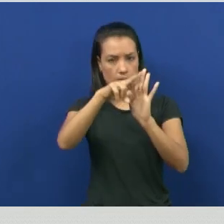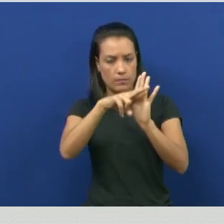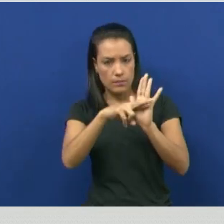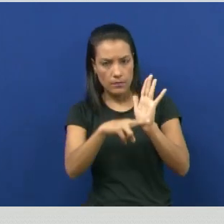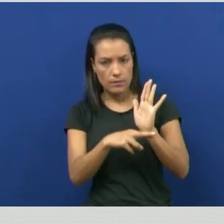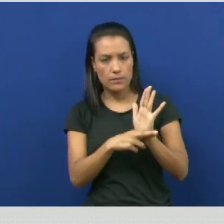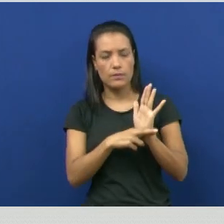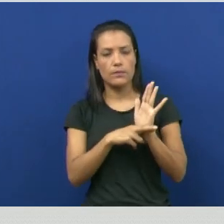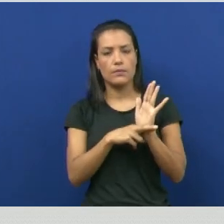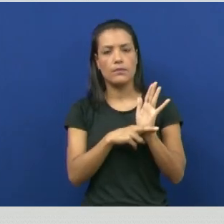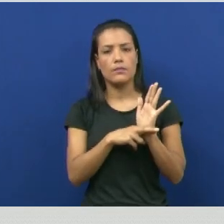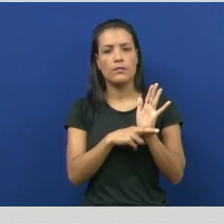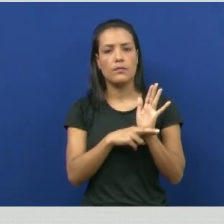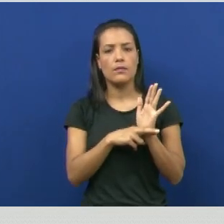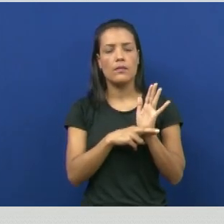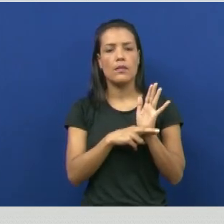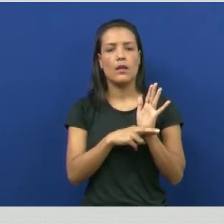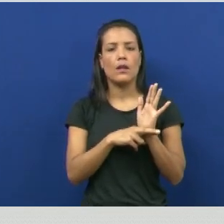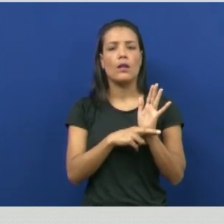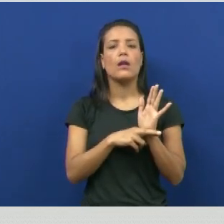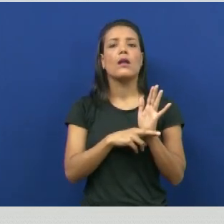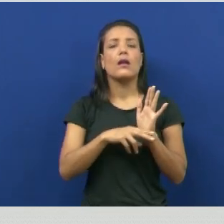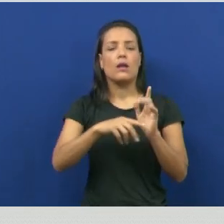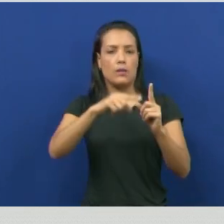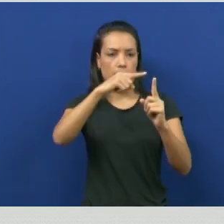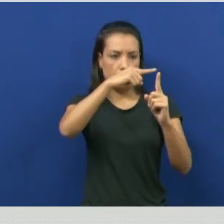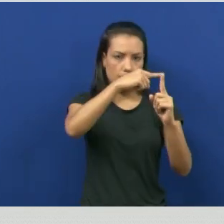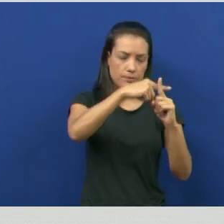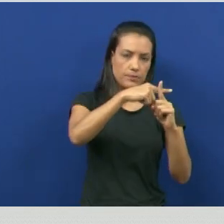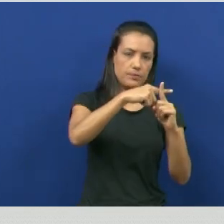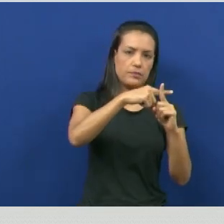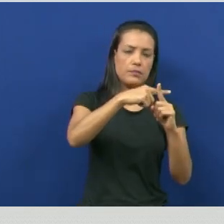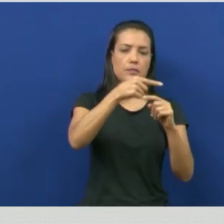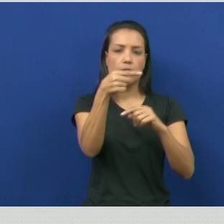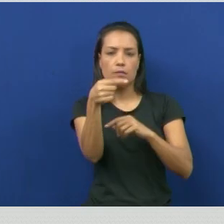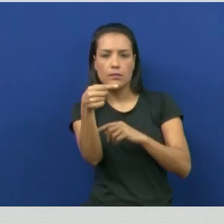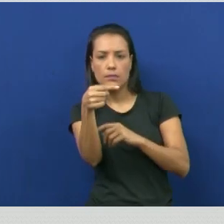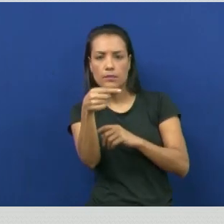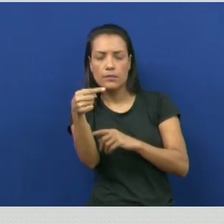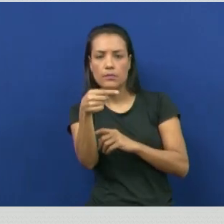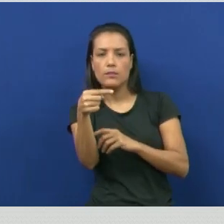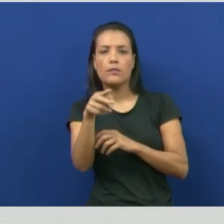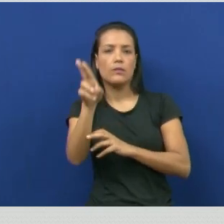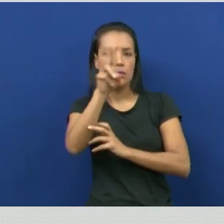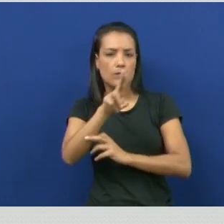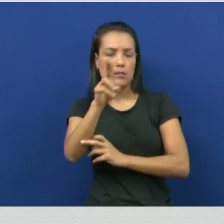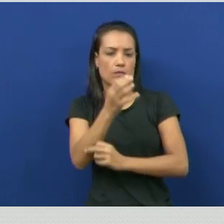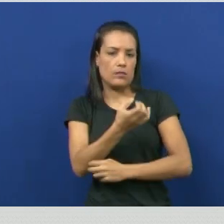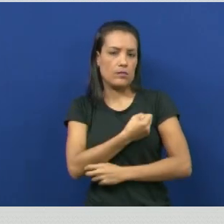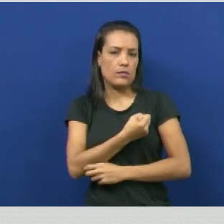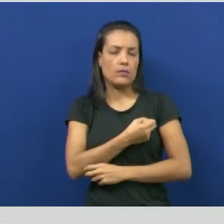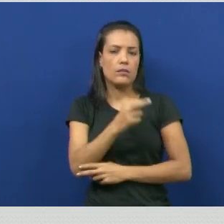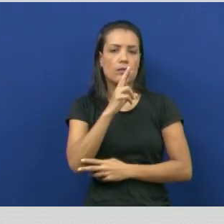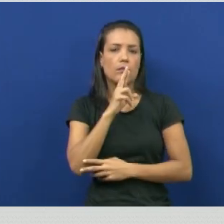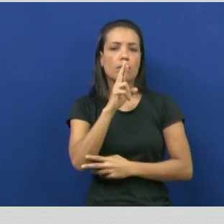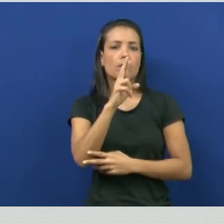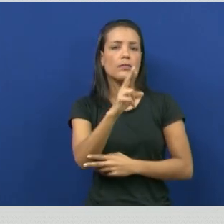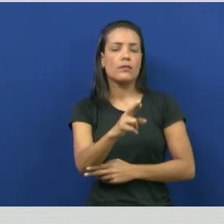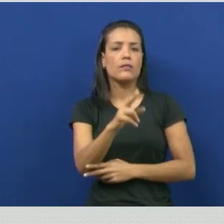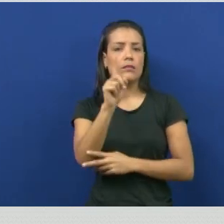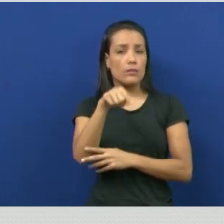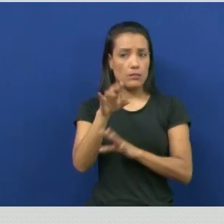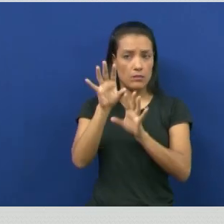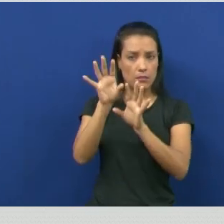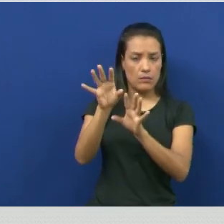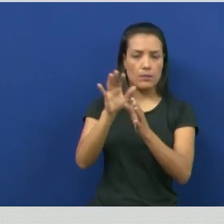que os sinais dos números e o resultado do produto vai ser assim.